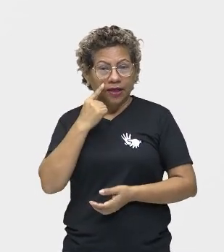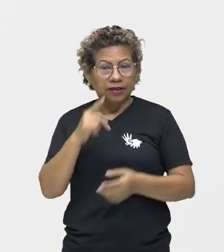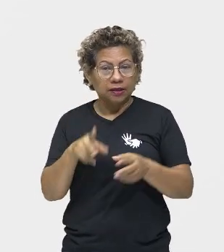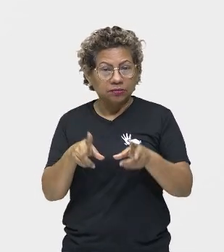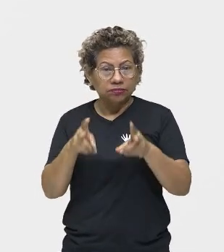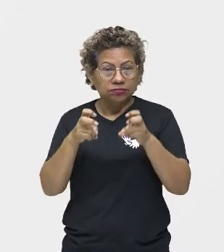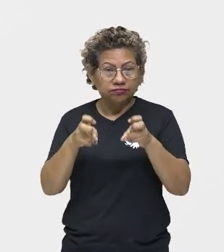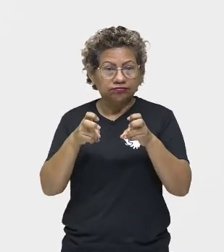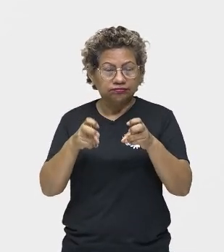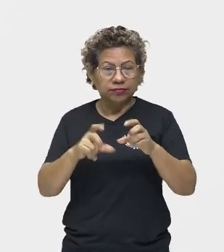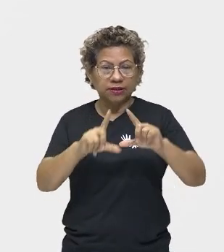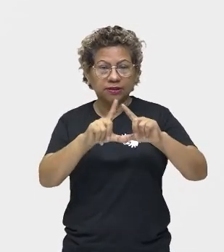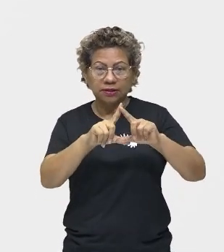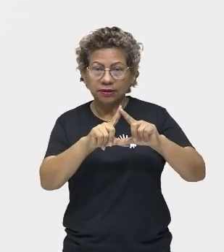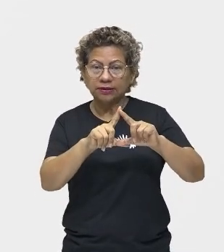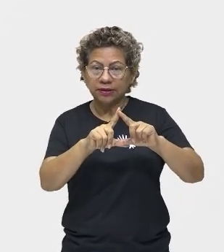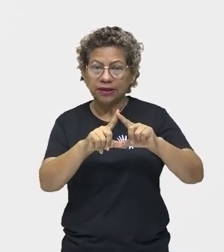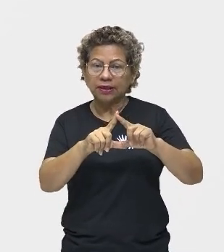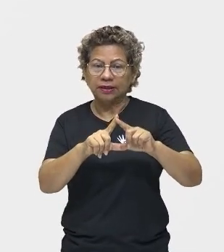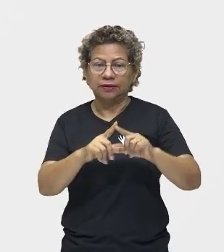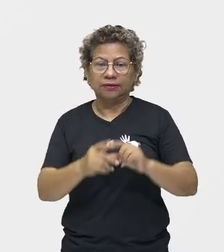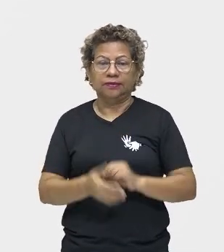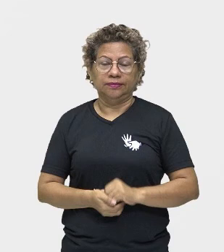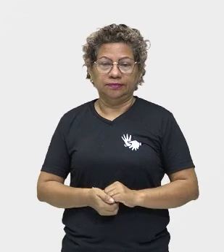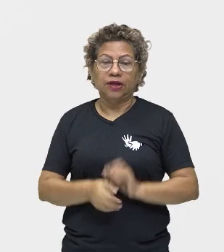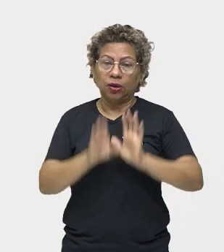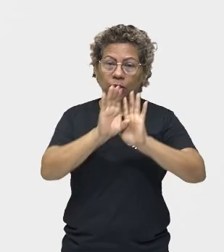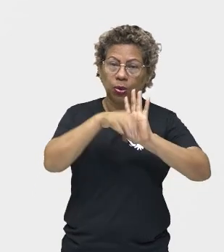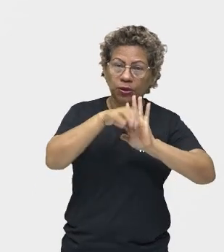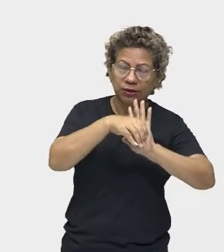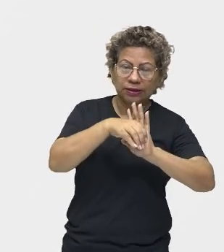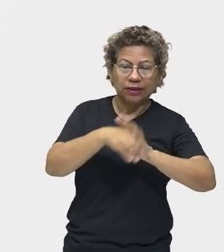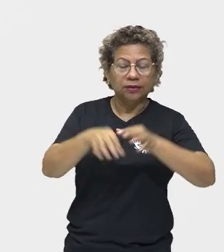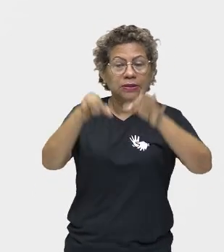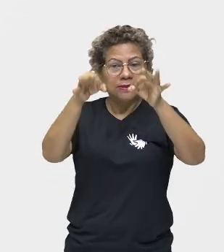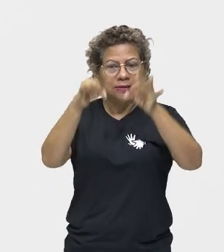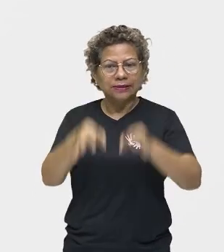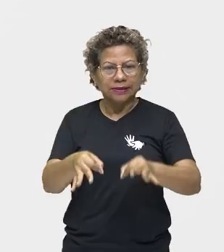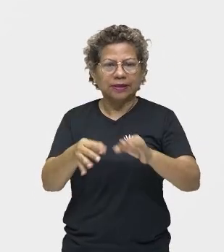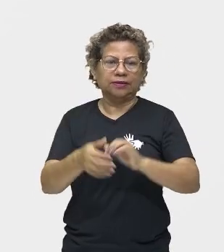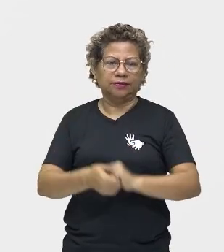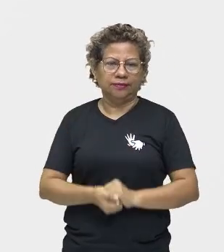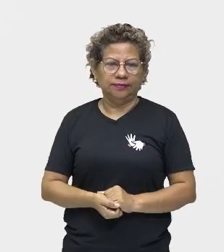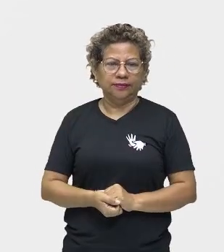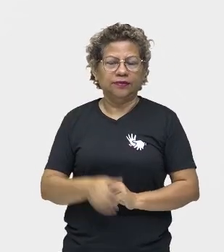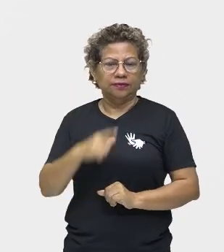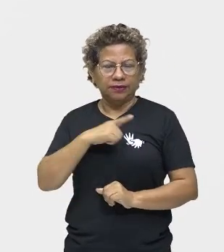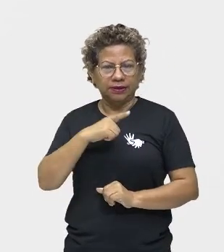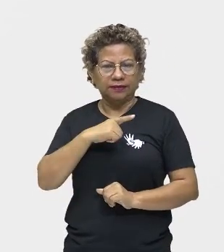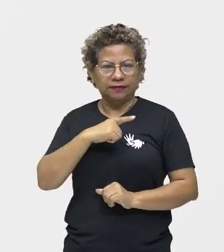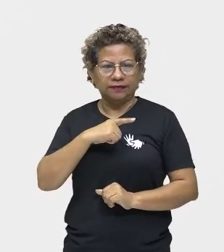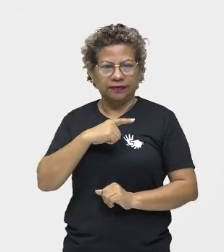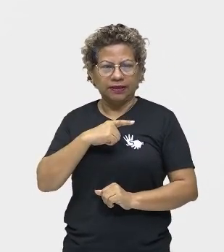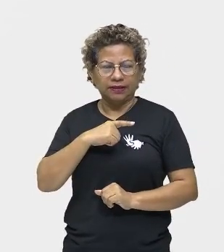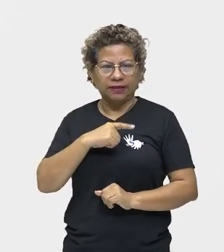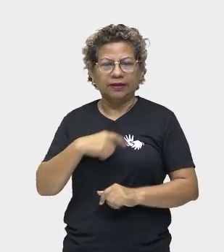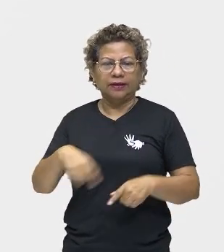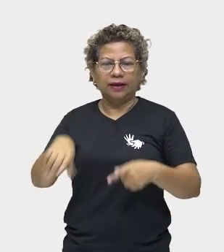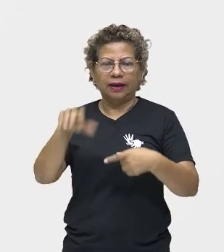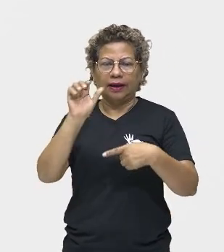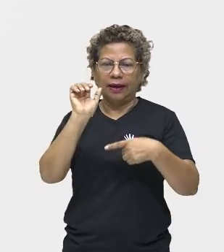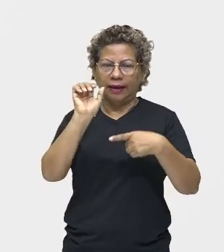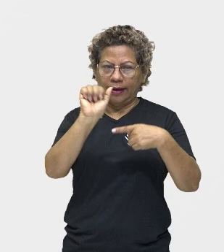afirmações está correta? Letra A. Segmento de reta que parte do vértice dividindo o ângulo